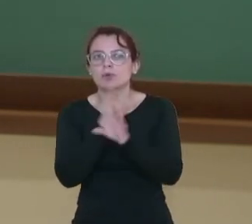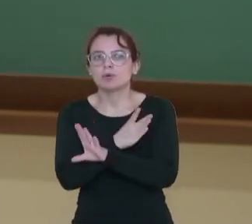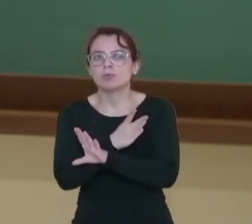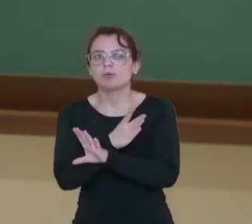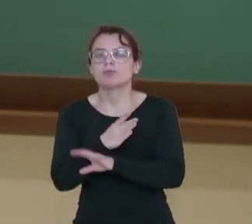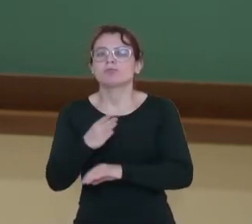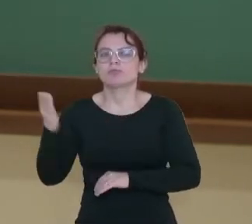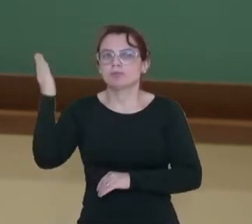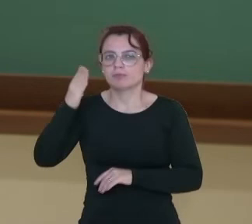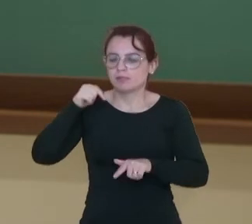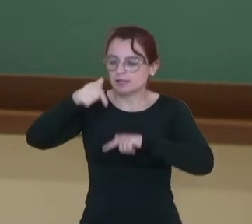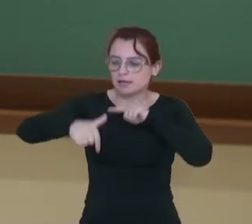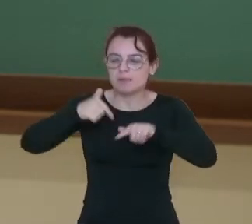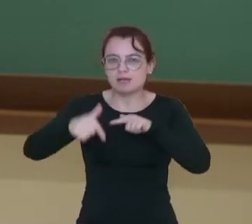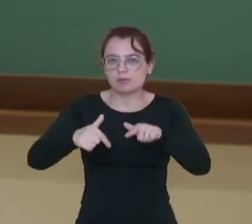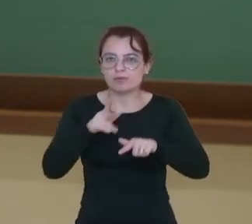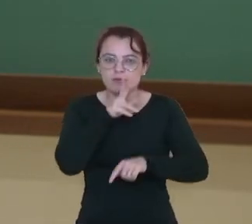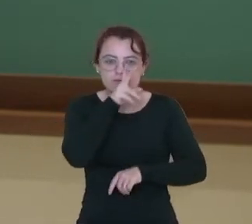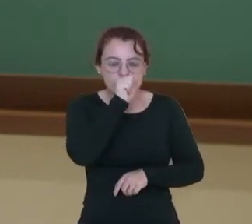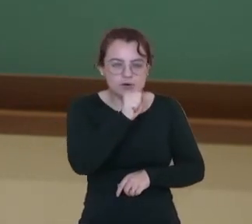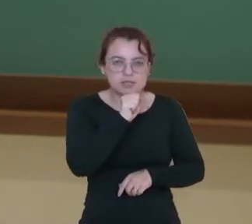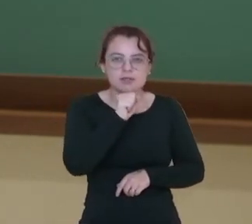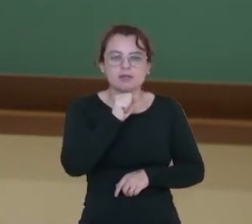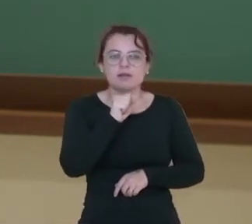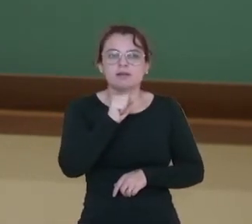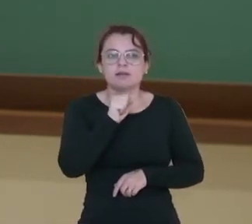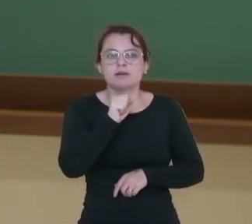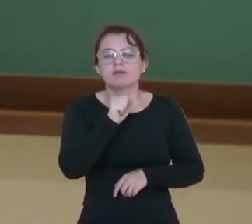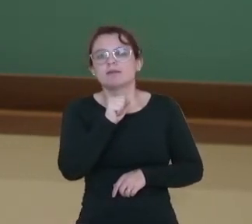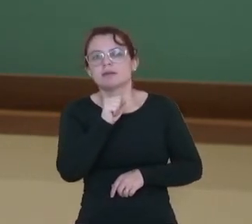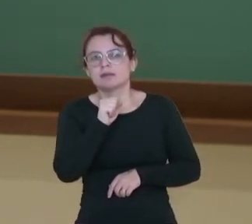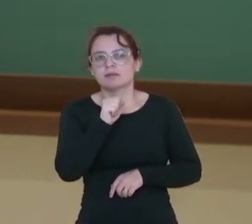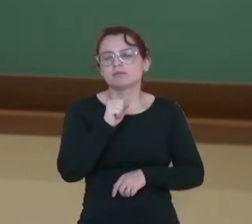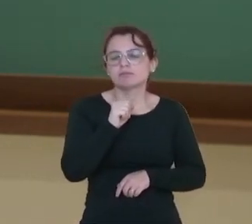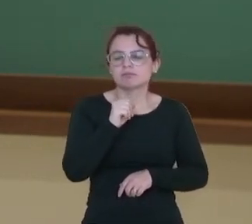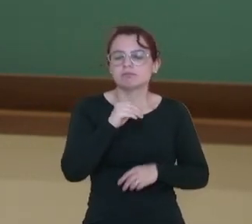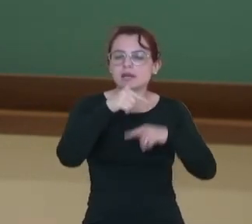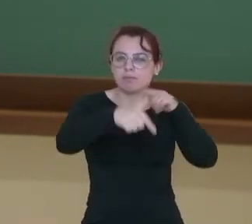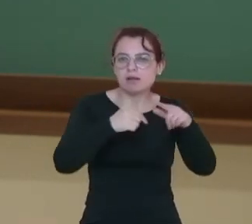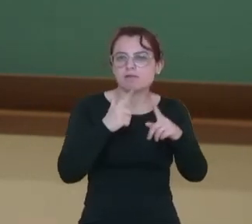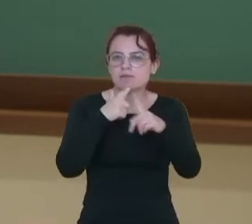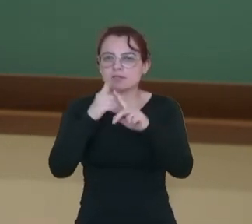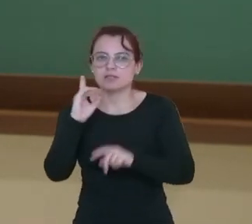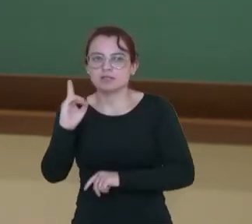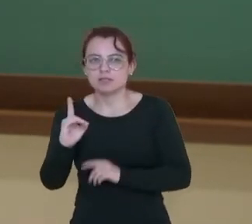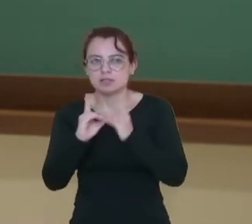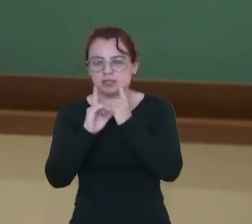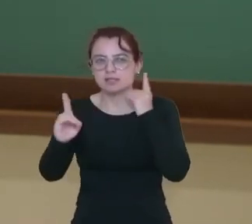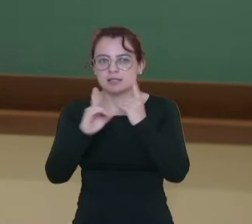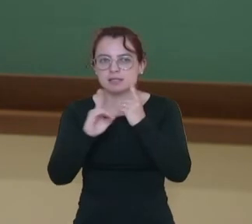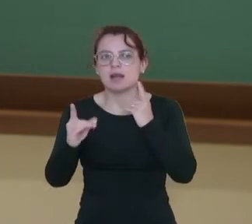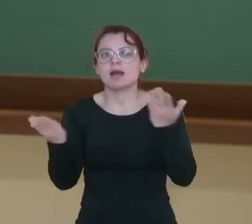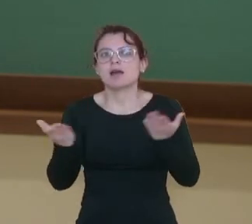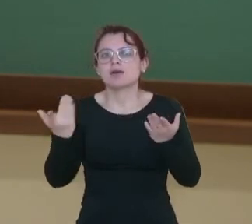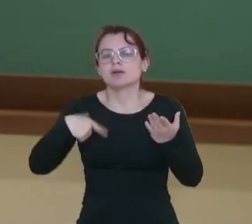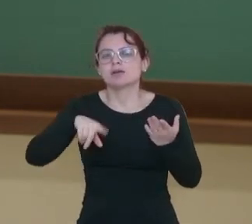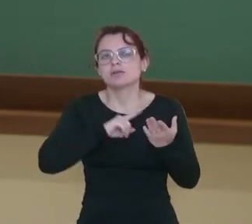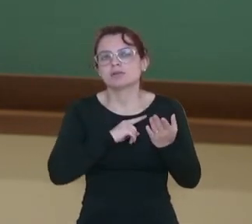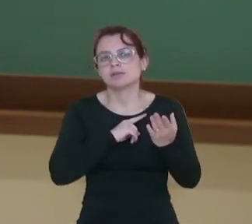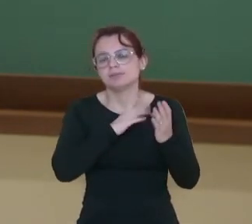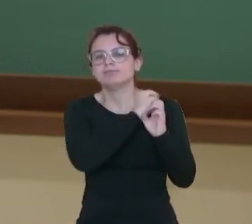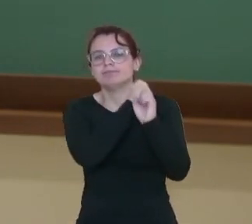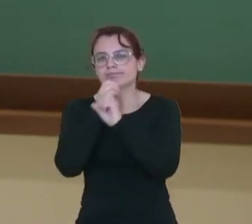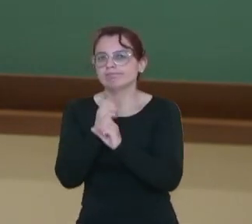o trabalho que era a força vezes a distância, ele também pode ser calculado pela diferença do